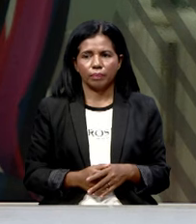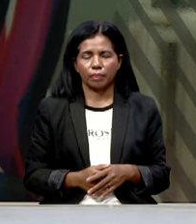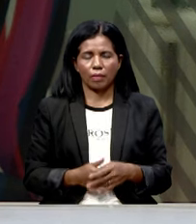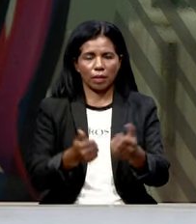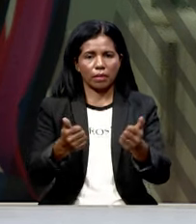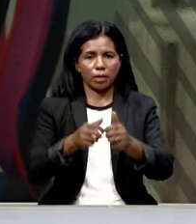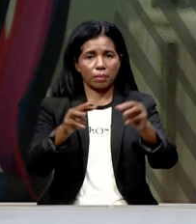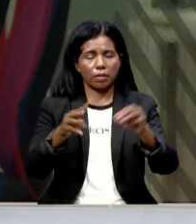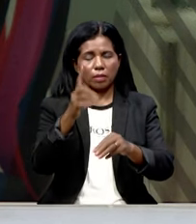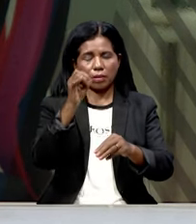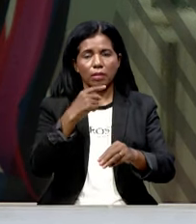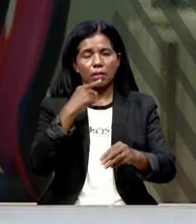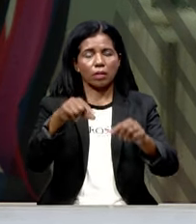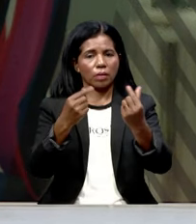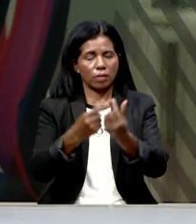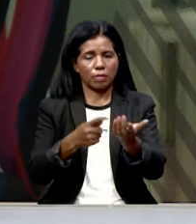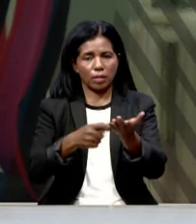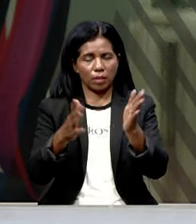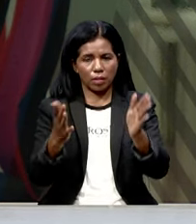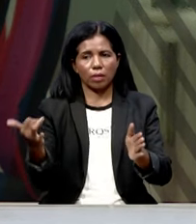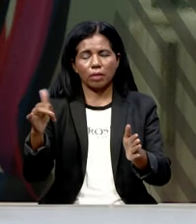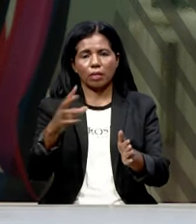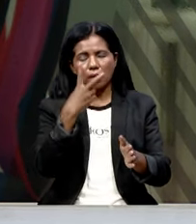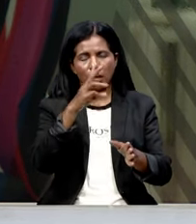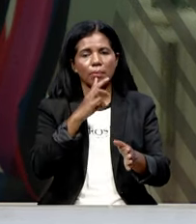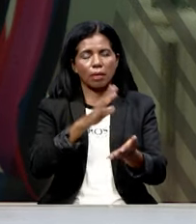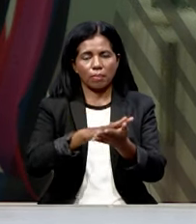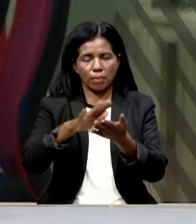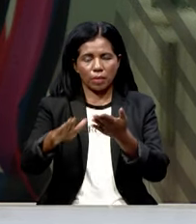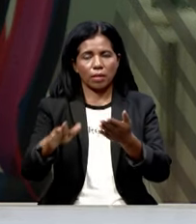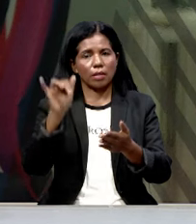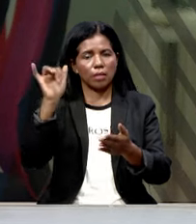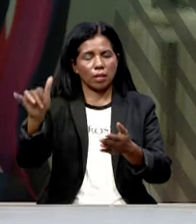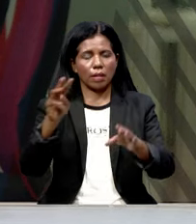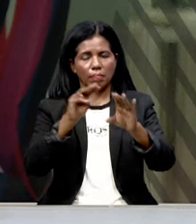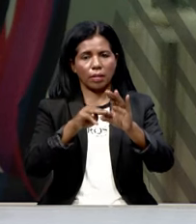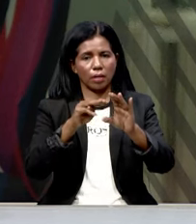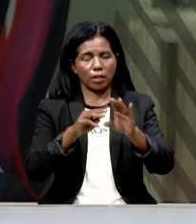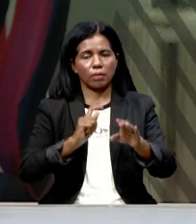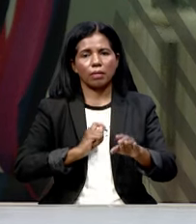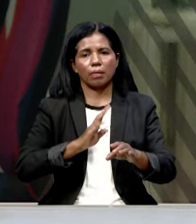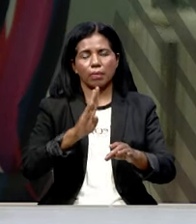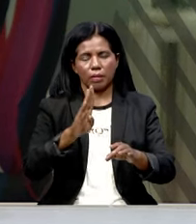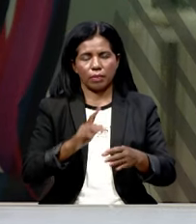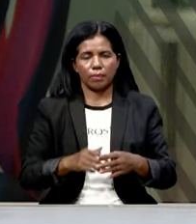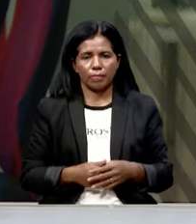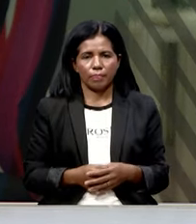Autoridade Munisipiu Dili orienta uma ekipa tekniku sira kanaliza bemoshba Vendedor, neebe, hela e merkadu Taibesi.